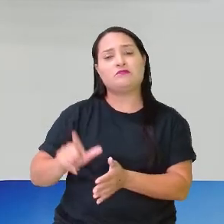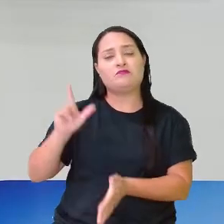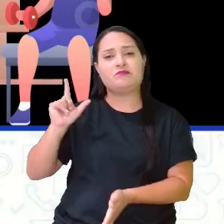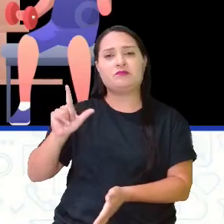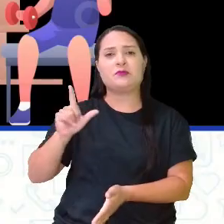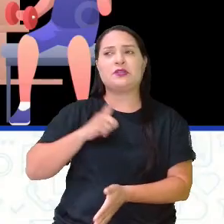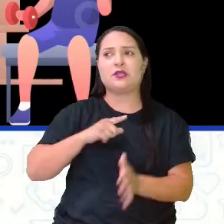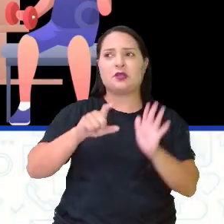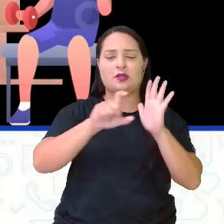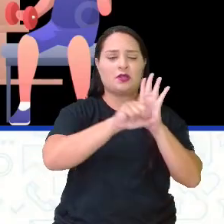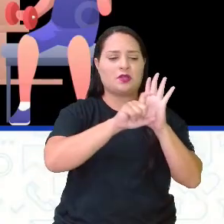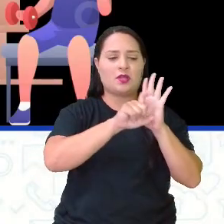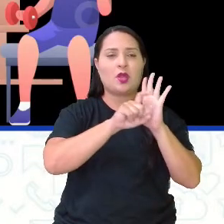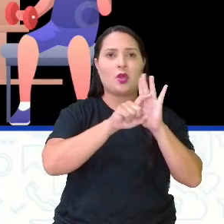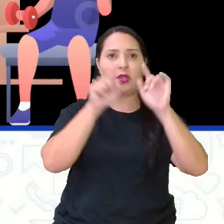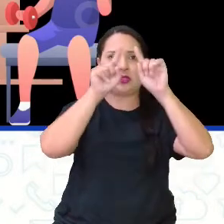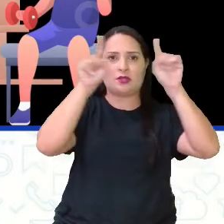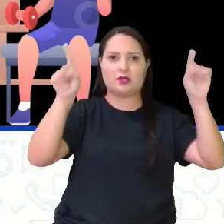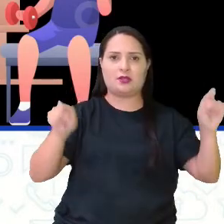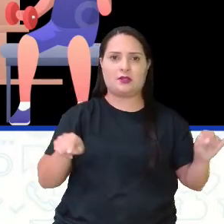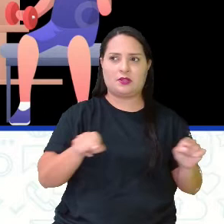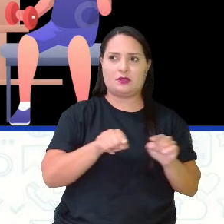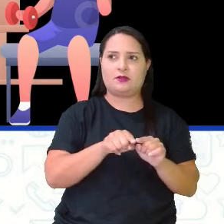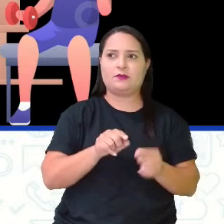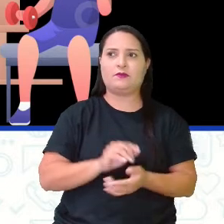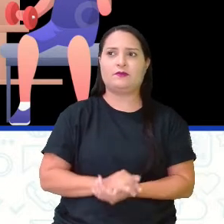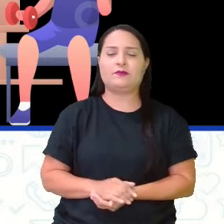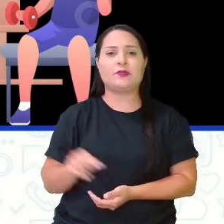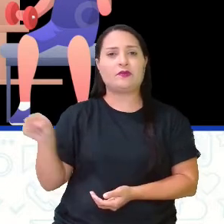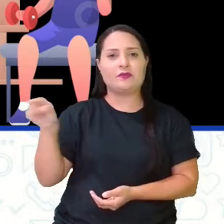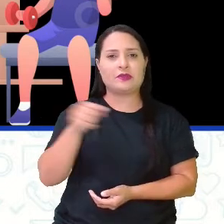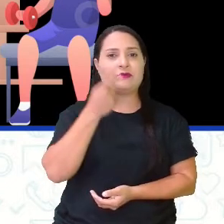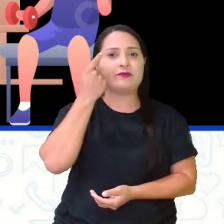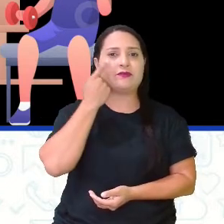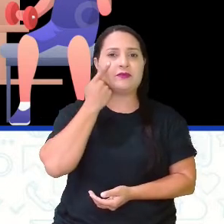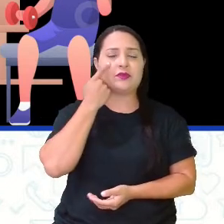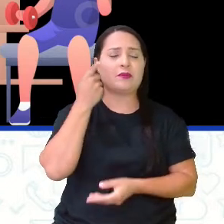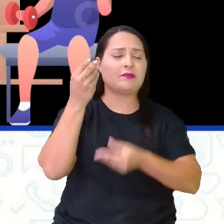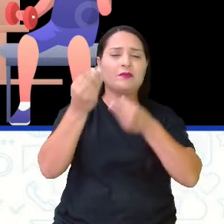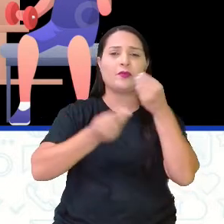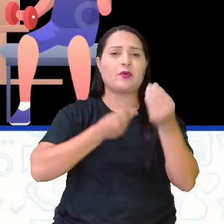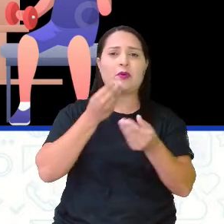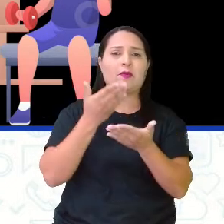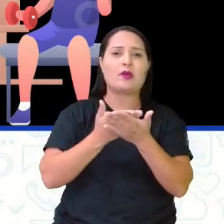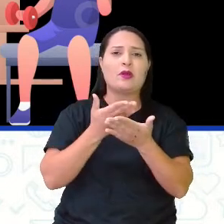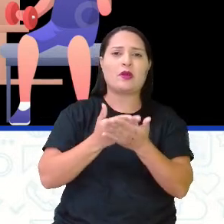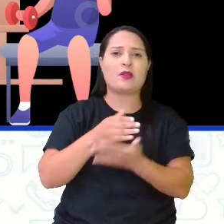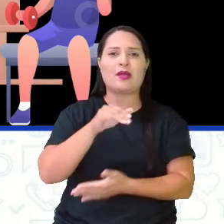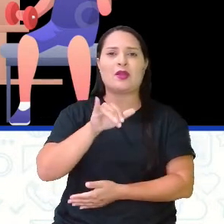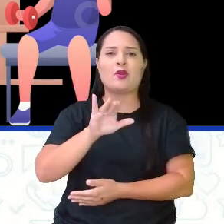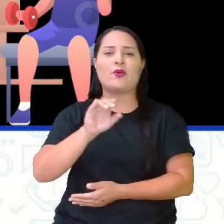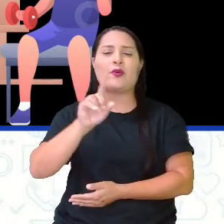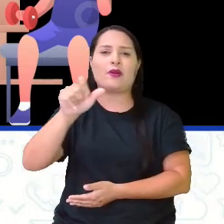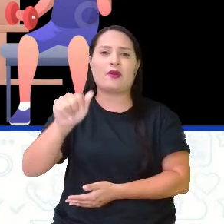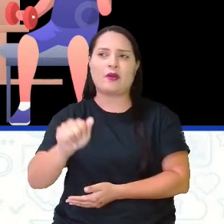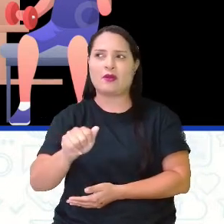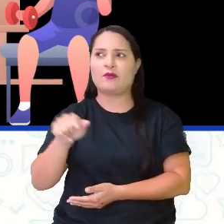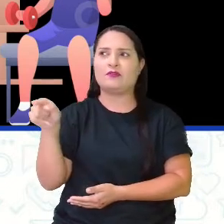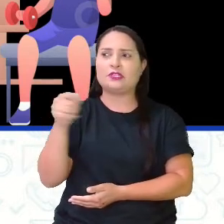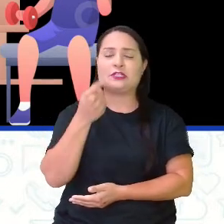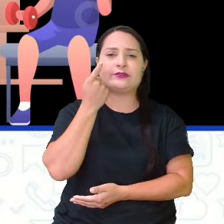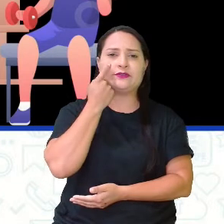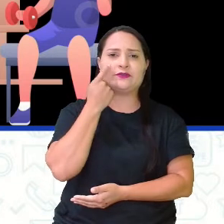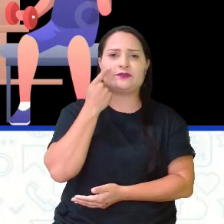já um QR Code na tela que vocês vão poder conferir como é que foi a aula de yoga, né? Vocês podem ver